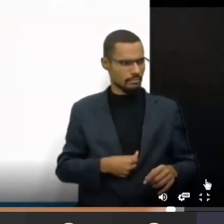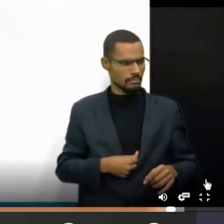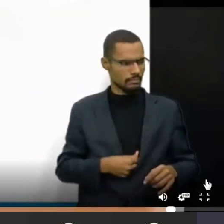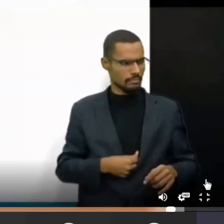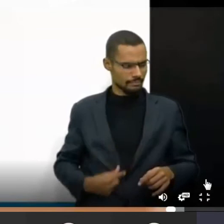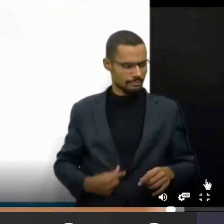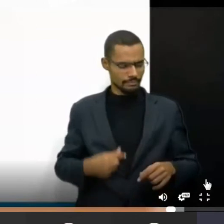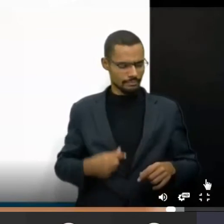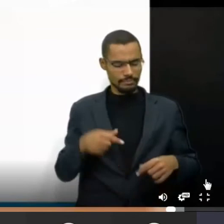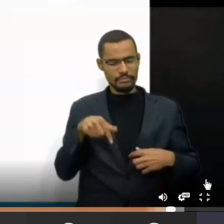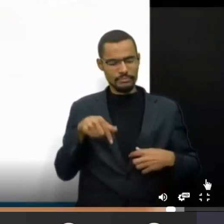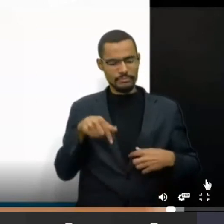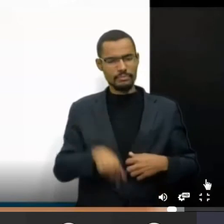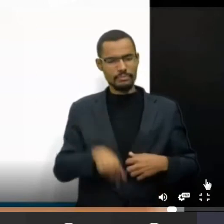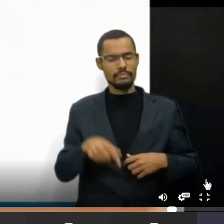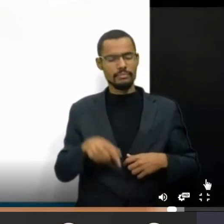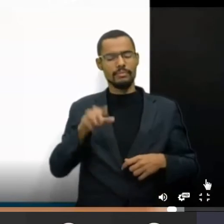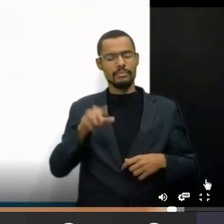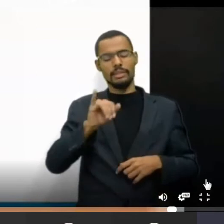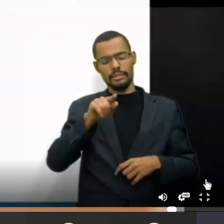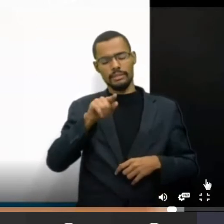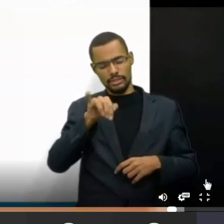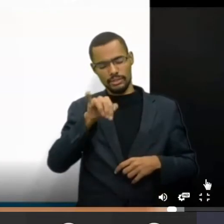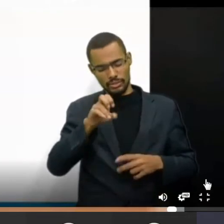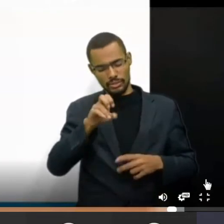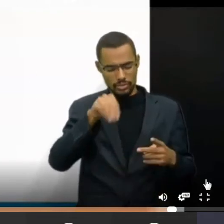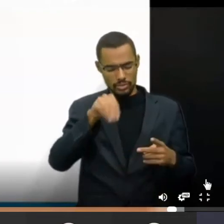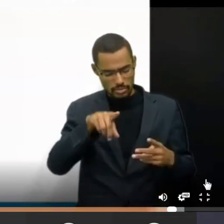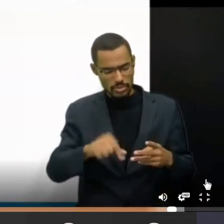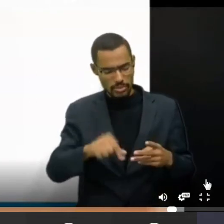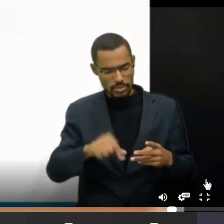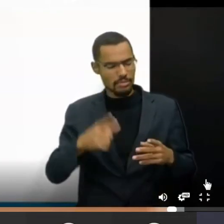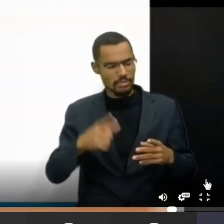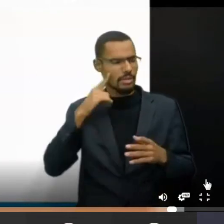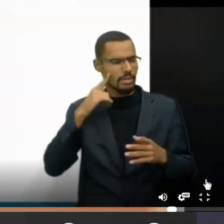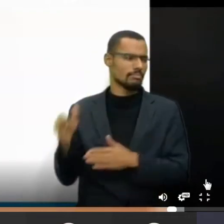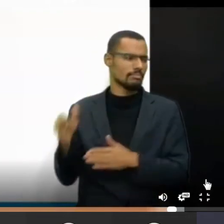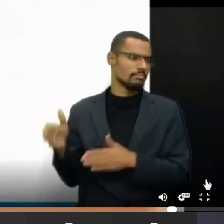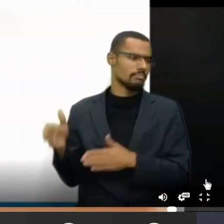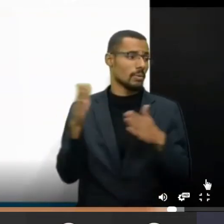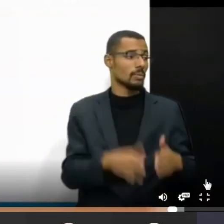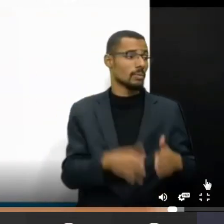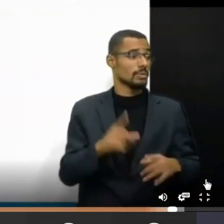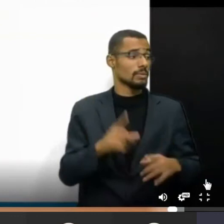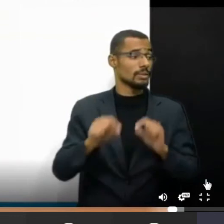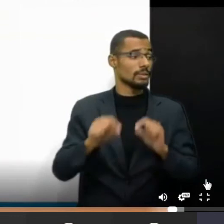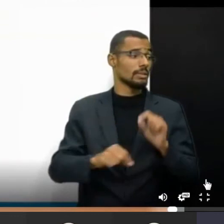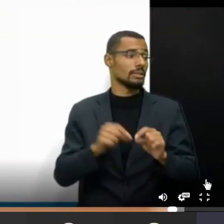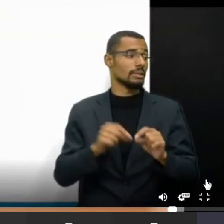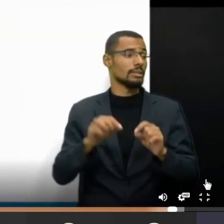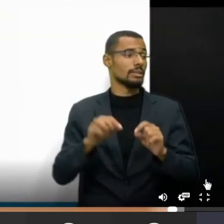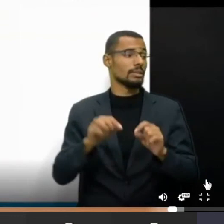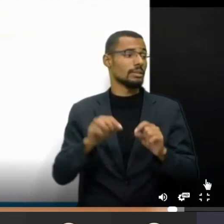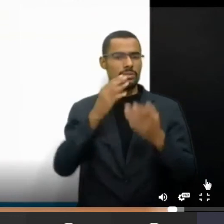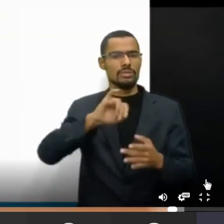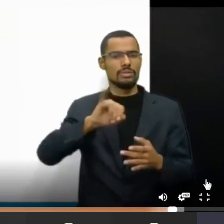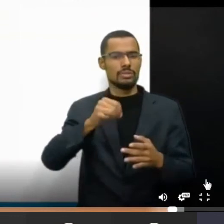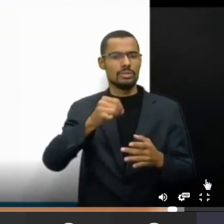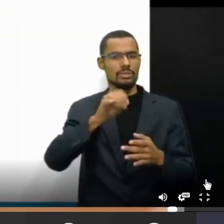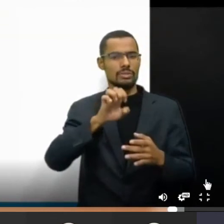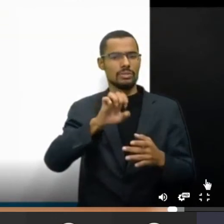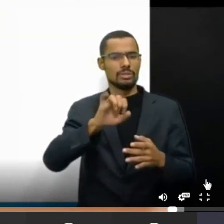passa pelo intestino delgado, e aí ele vai percorrer a parte de jejuno, onde eu